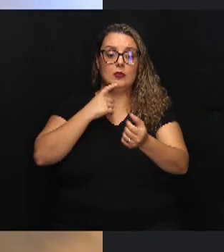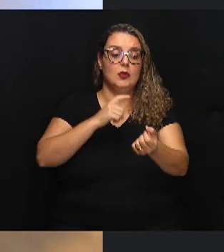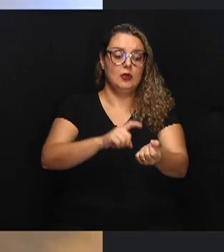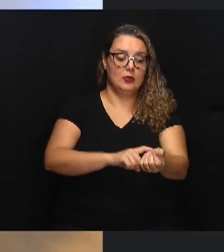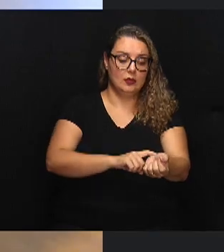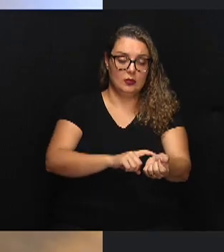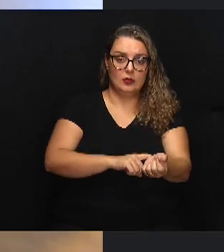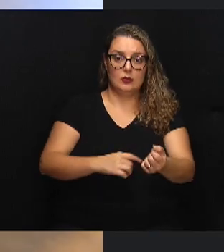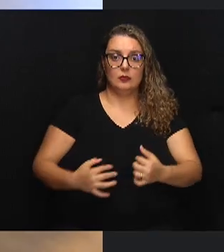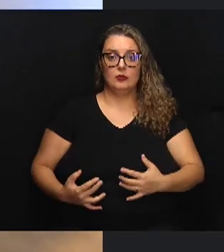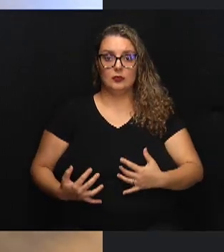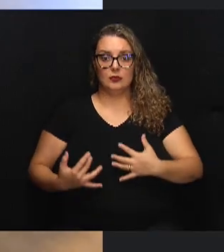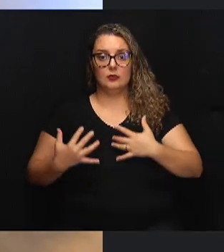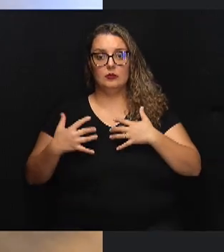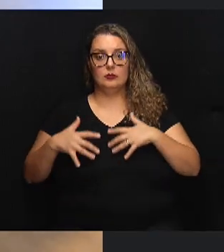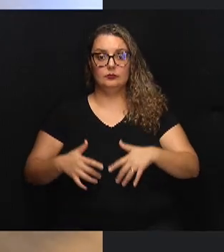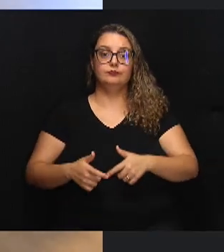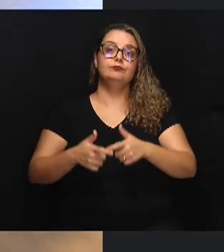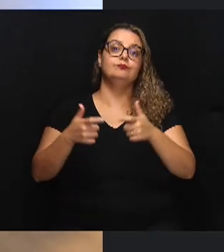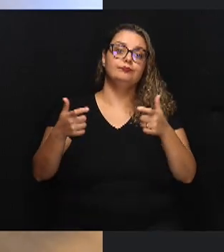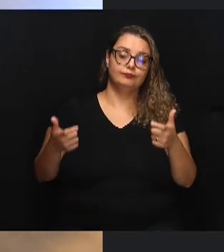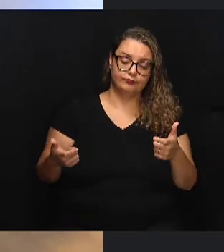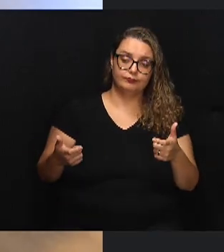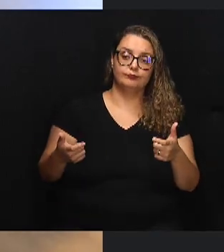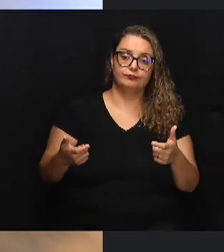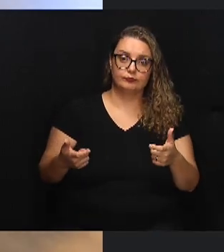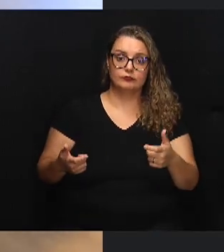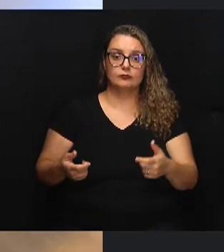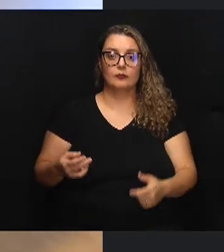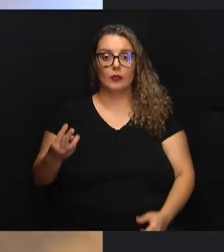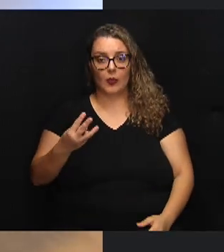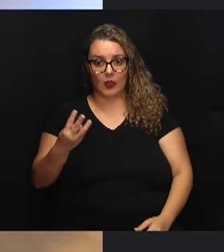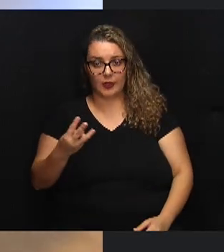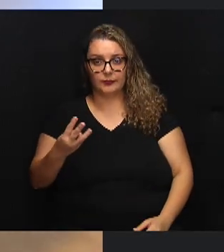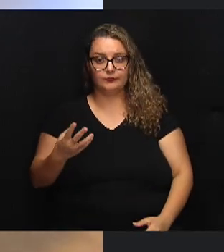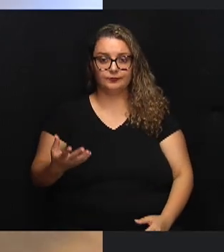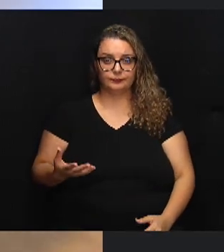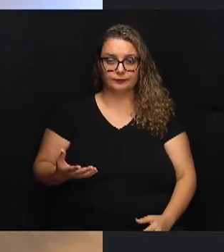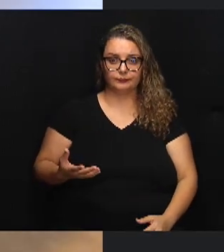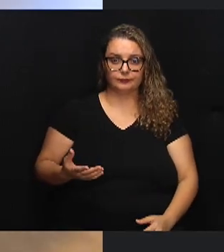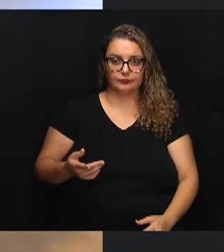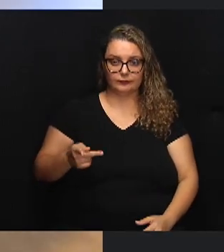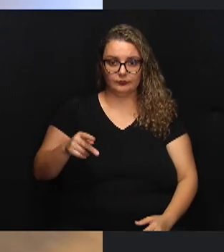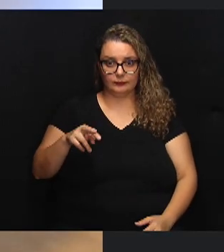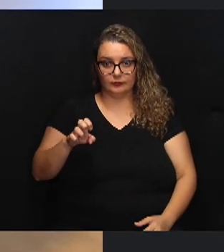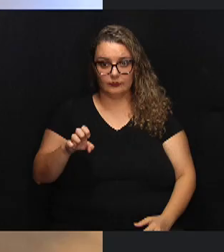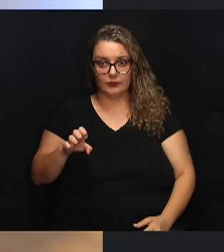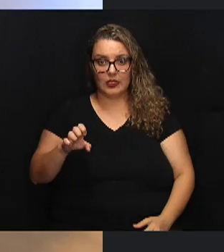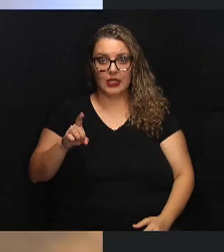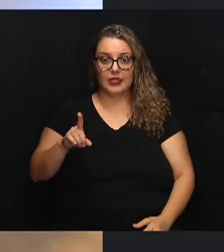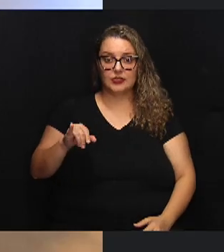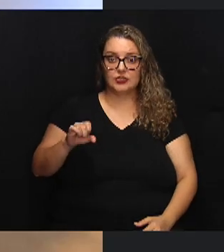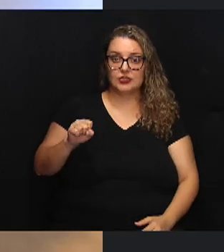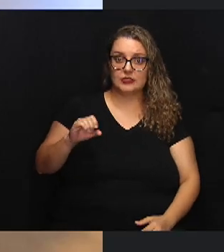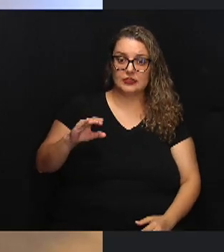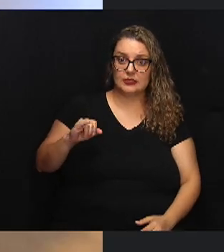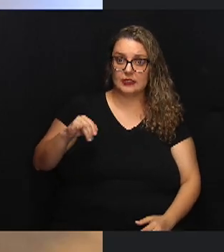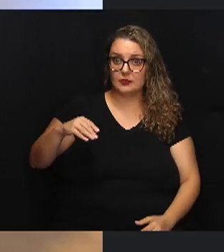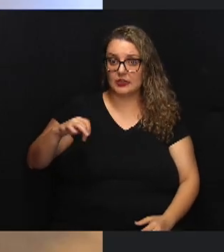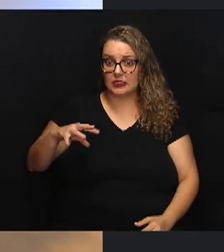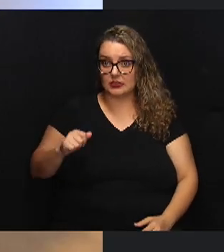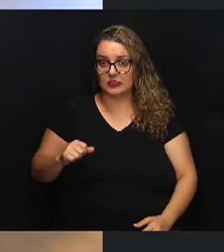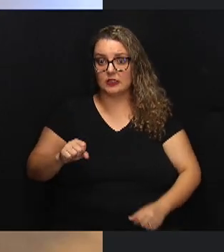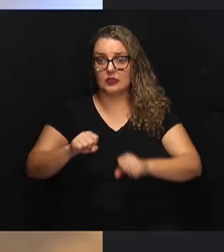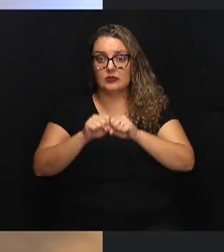uma metástase aumenta. Então, o estágio 3 é aquele estágio pré-disseminação sistêmica. Tem que ser tratado com